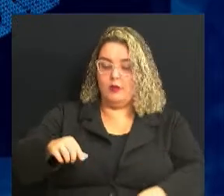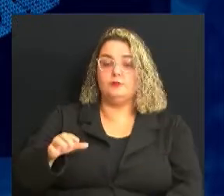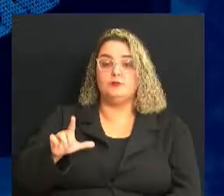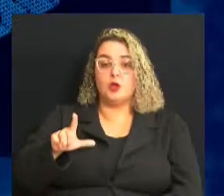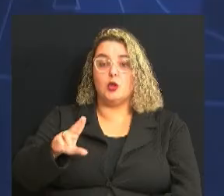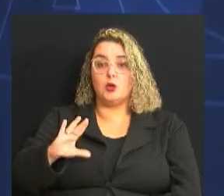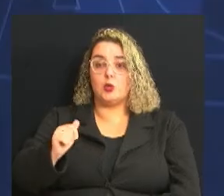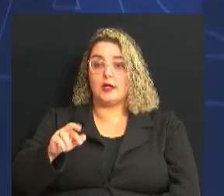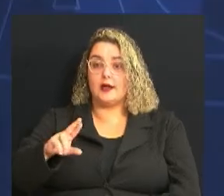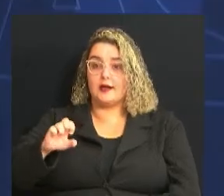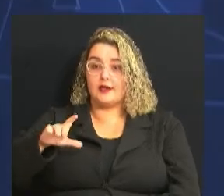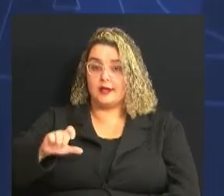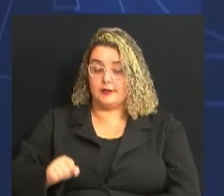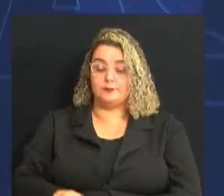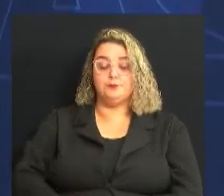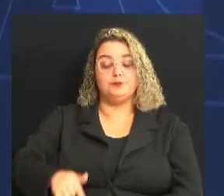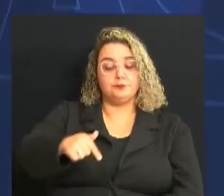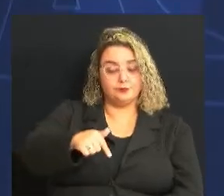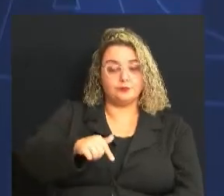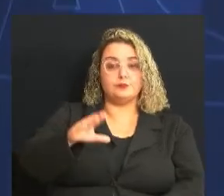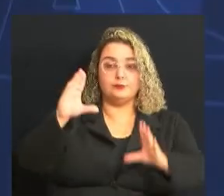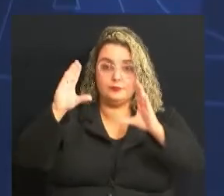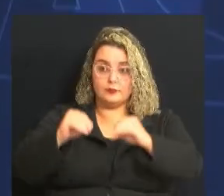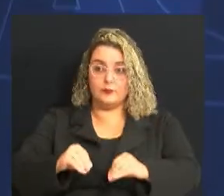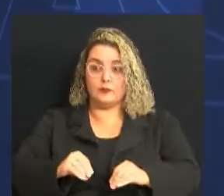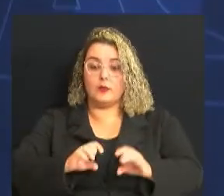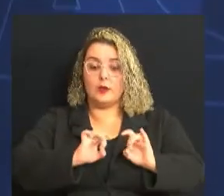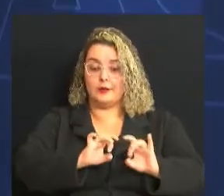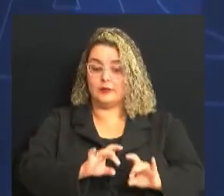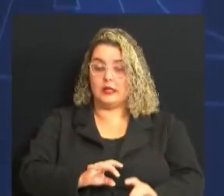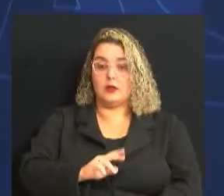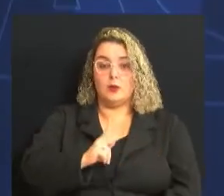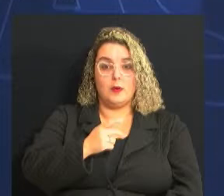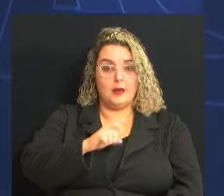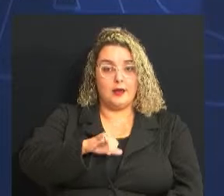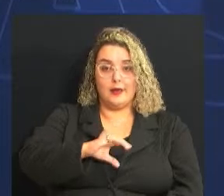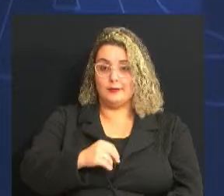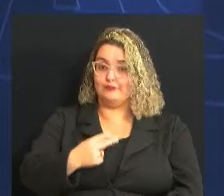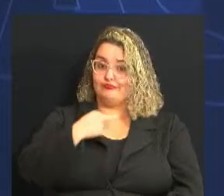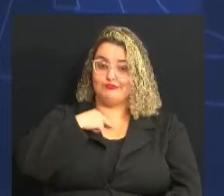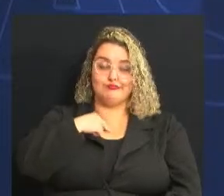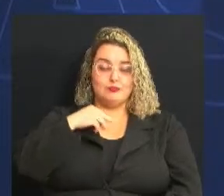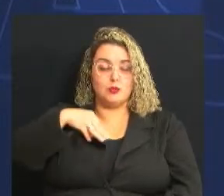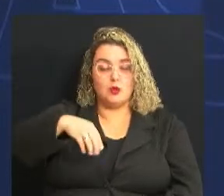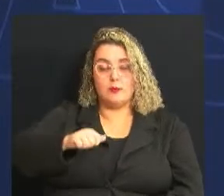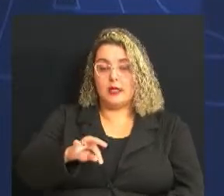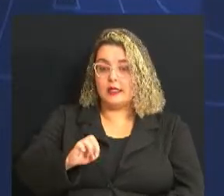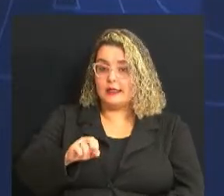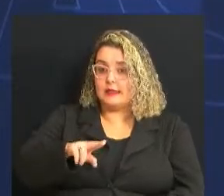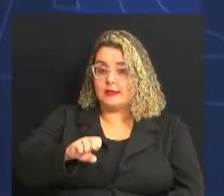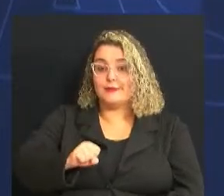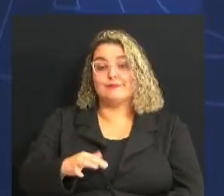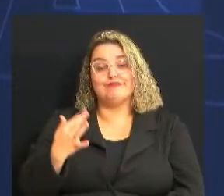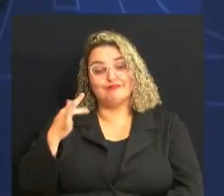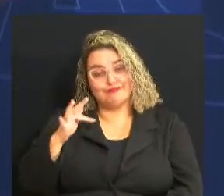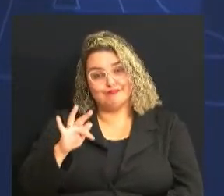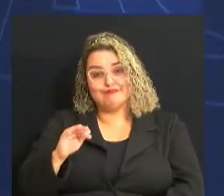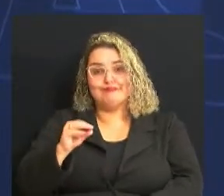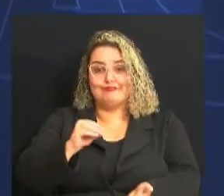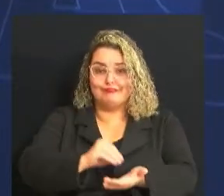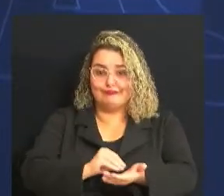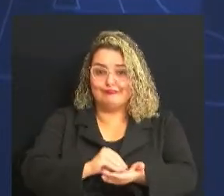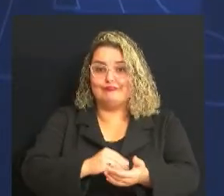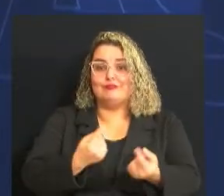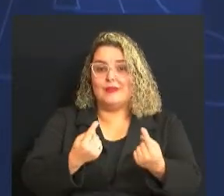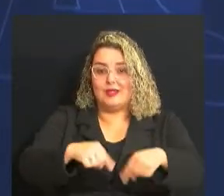horas da noite. O técnico Hélio dos Anjos não pode contar com o zagueiro Matheus Silva, ele que se lesionou na última rodada, né,